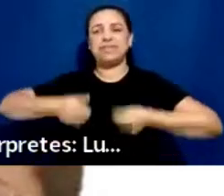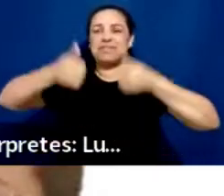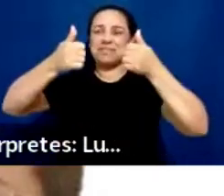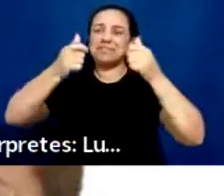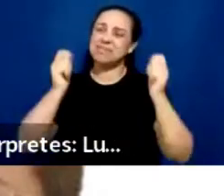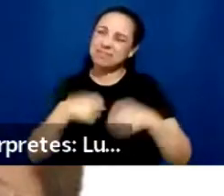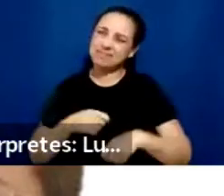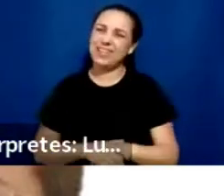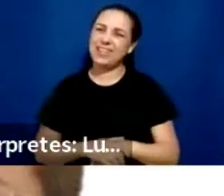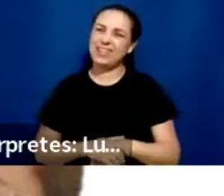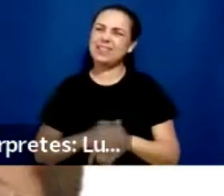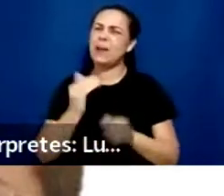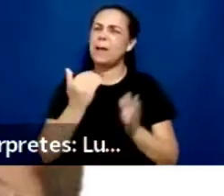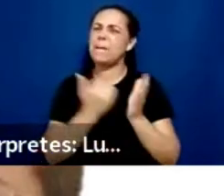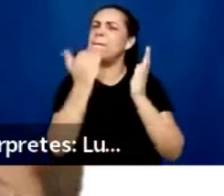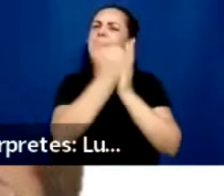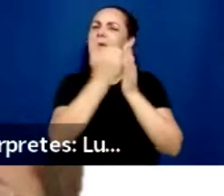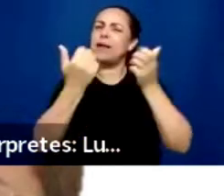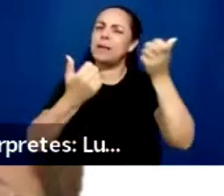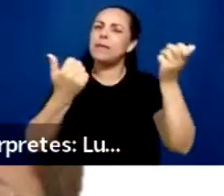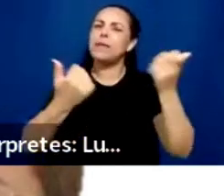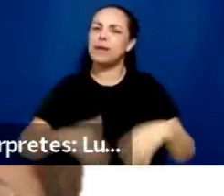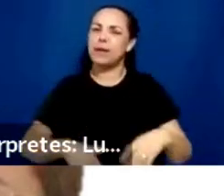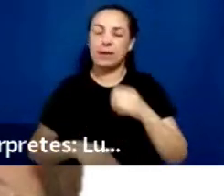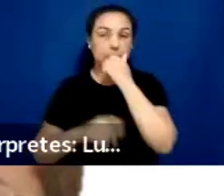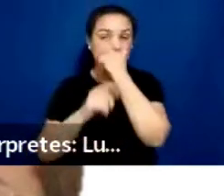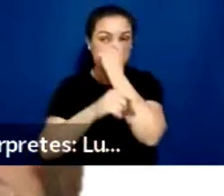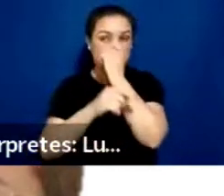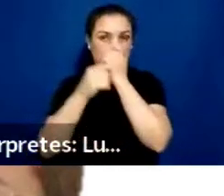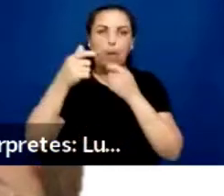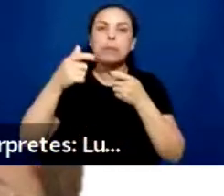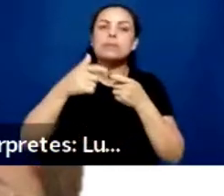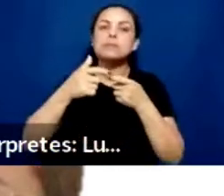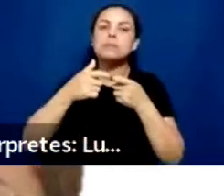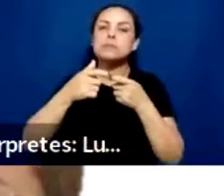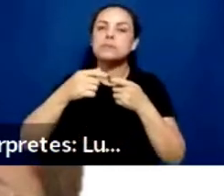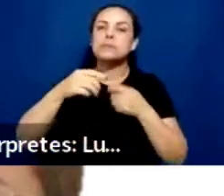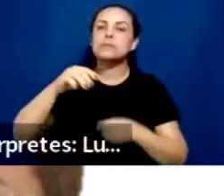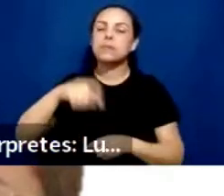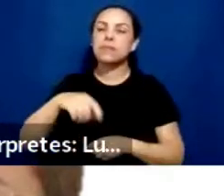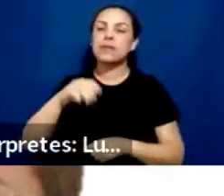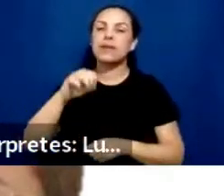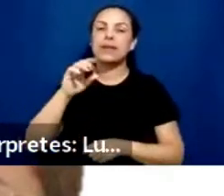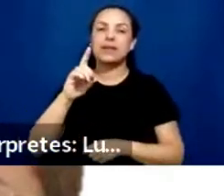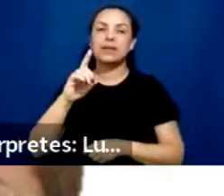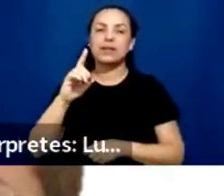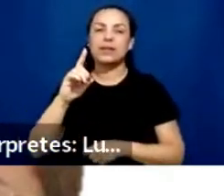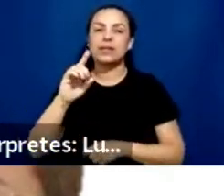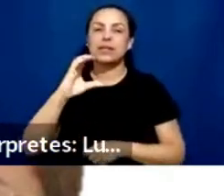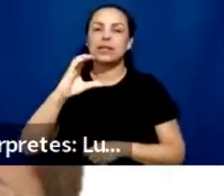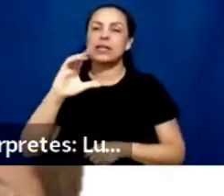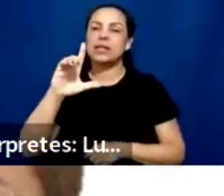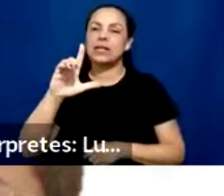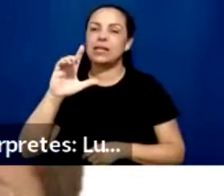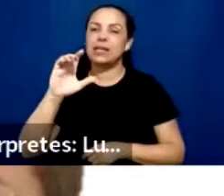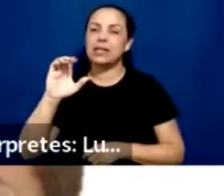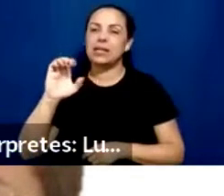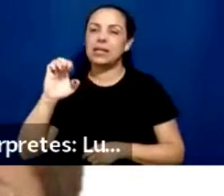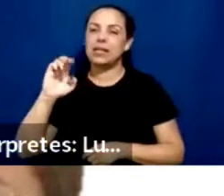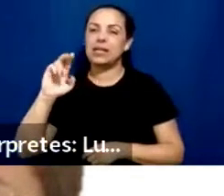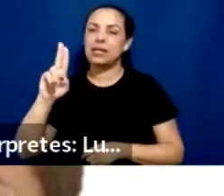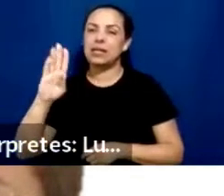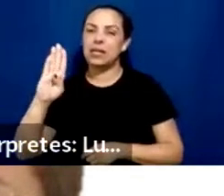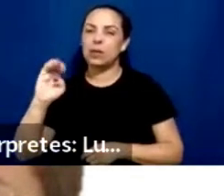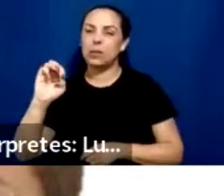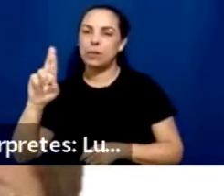vamos convidar o morfologista do sangue vivo, que é o Dr. Cleuber Borges. Eu expliquei para vocês aqui rapidamente